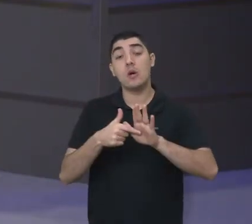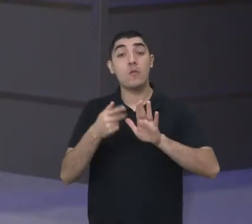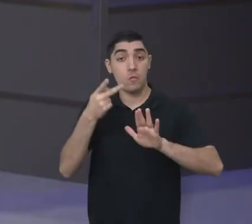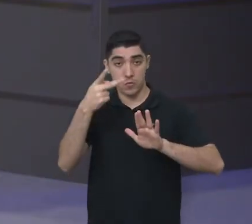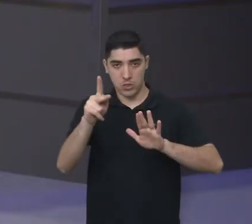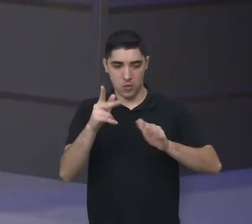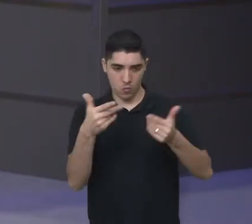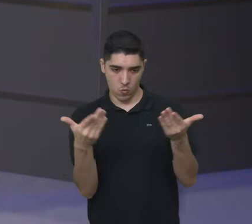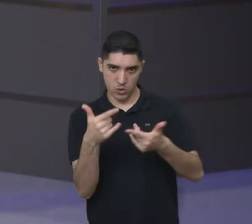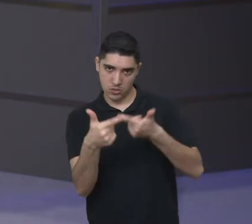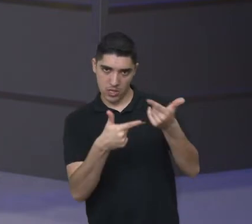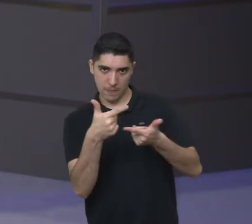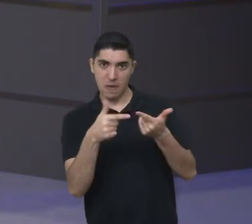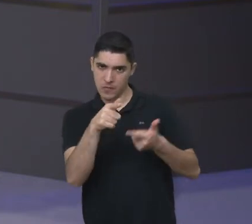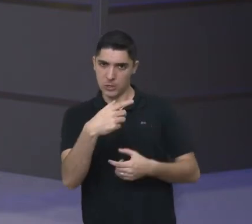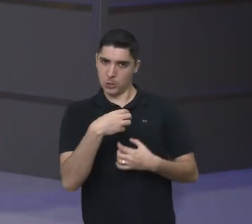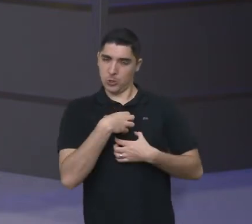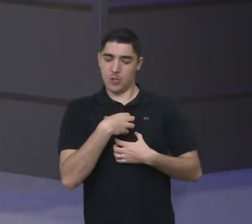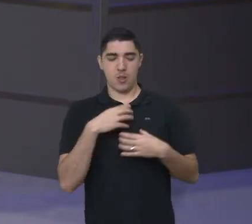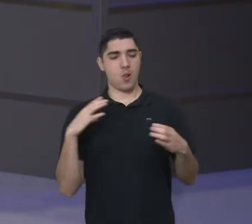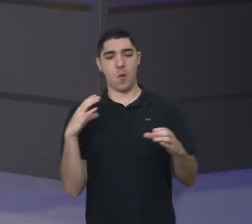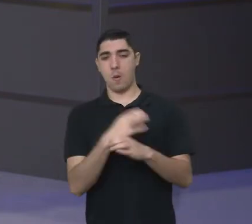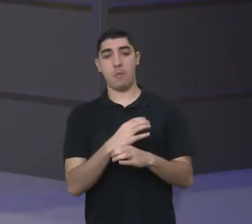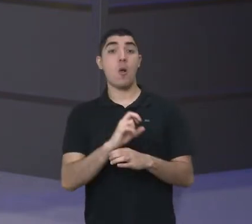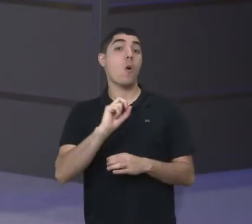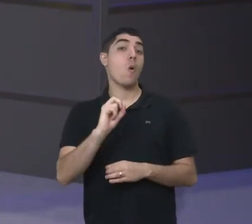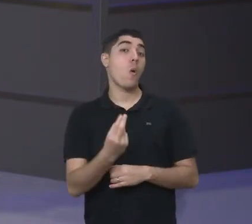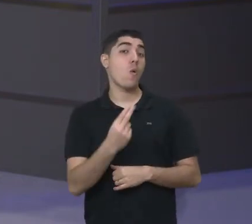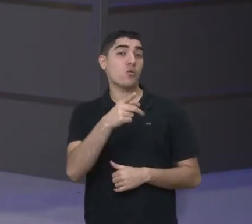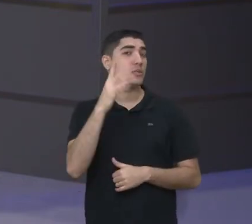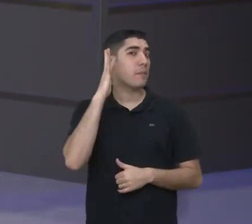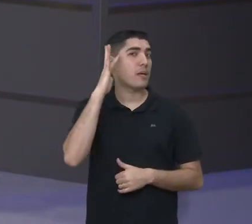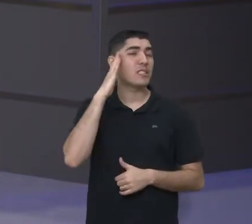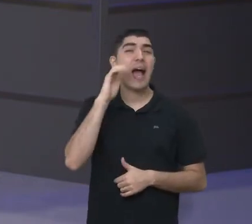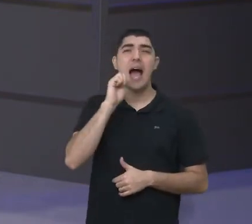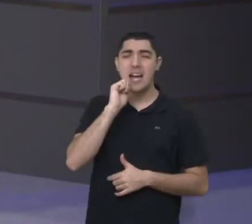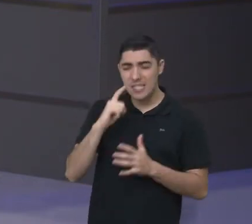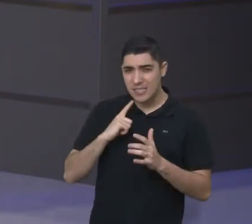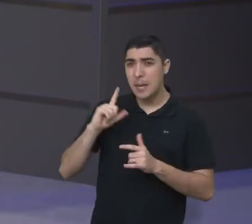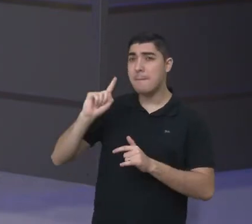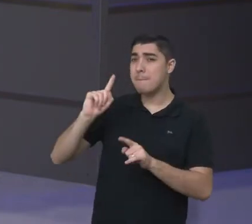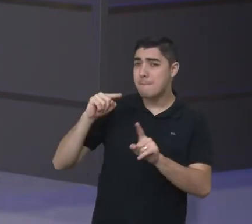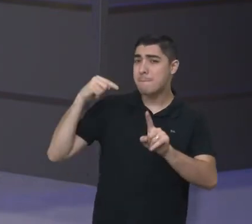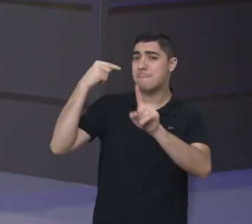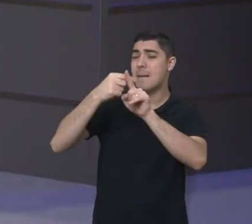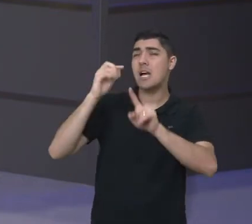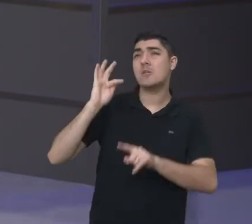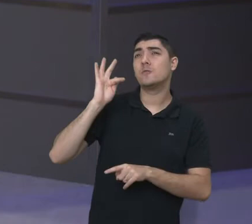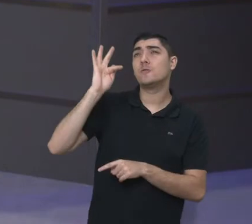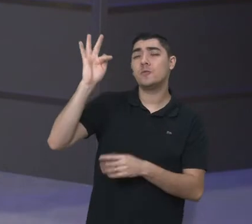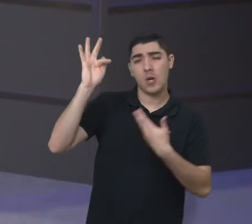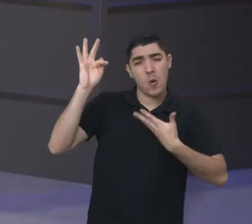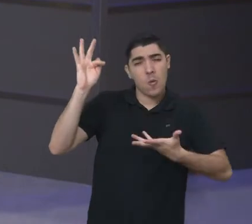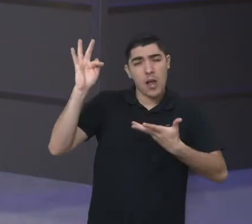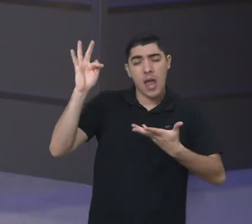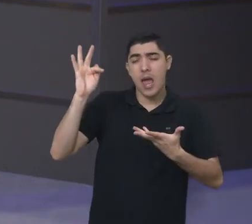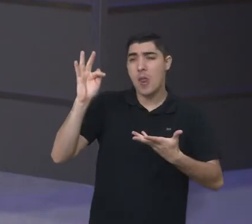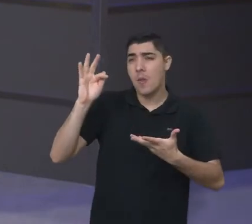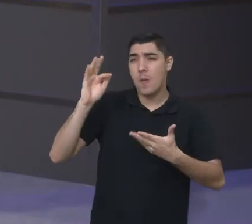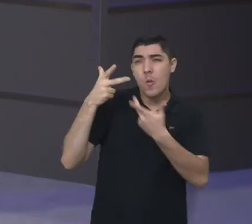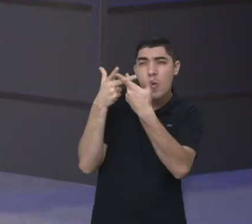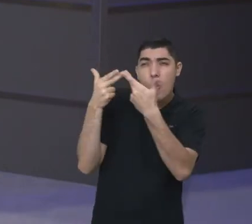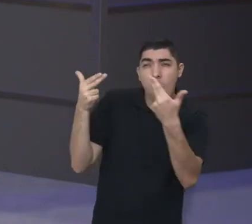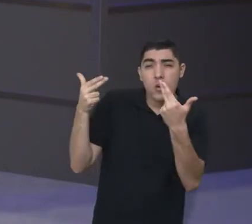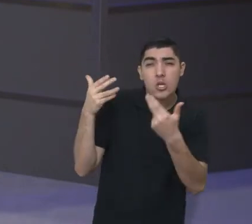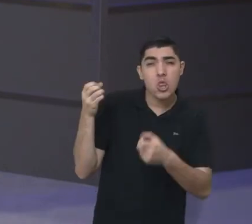hoje com o seu trabalho, com o seu serviço, ou você fala, Vitor, eu posso ir mais além, eu quero ir mais além, eu quero alcançar lugares novos,